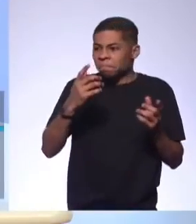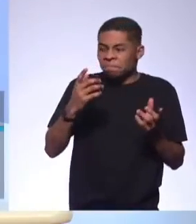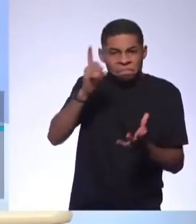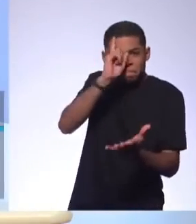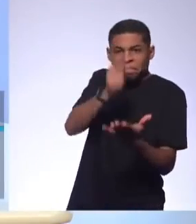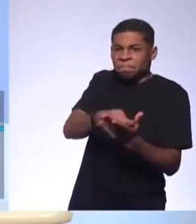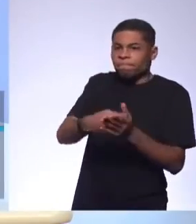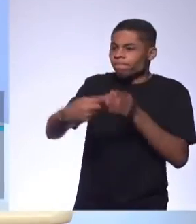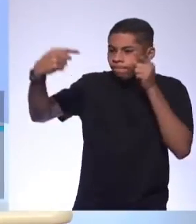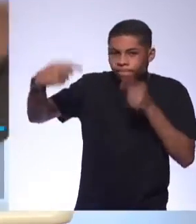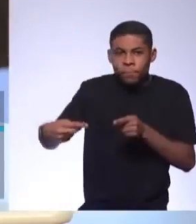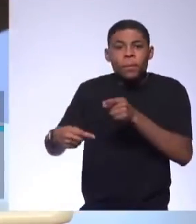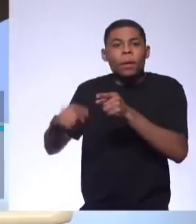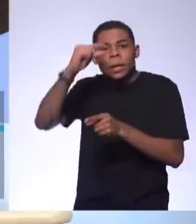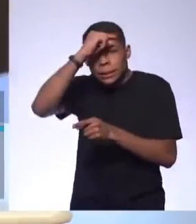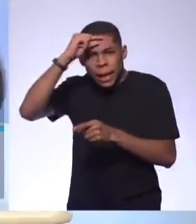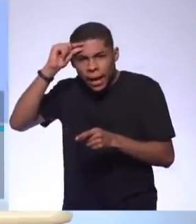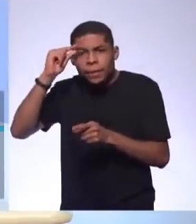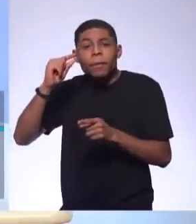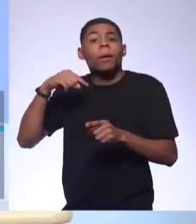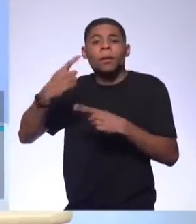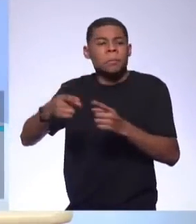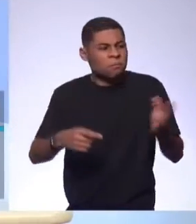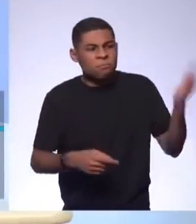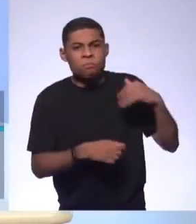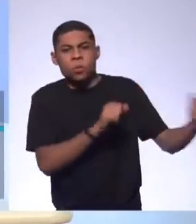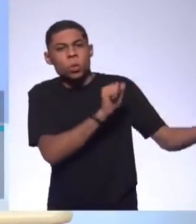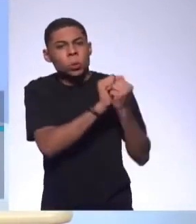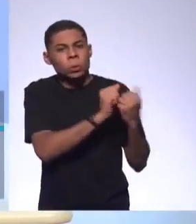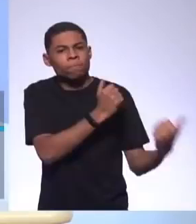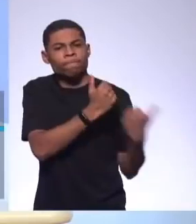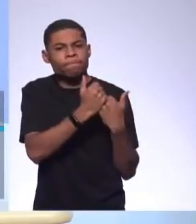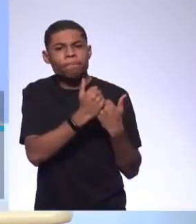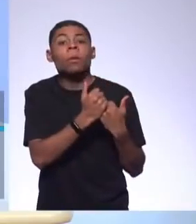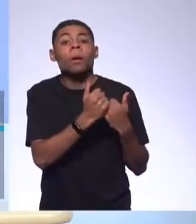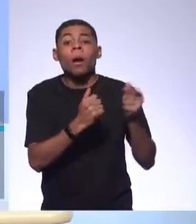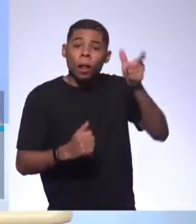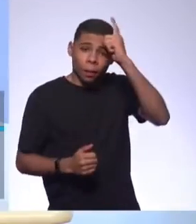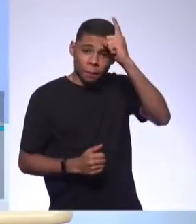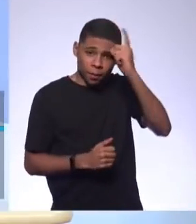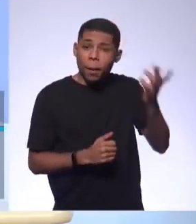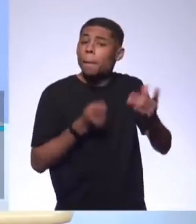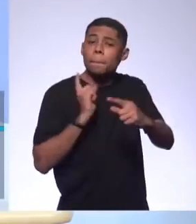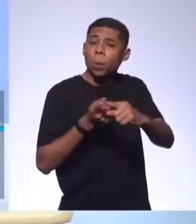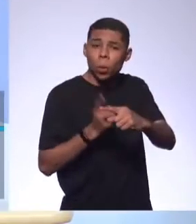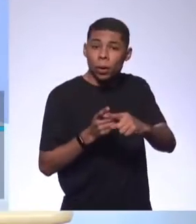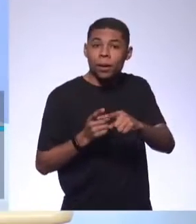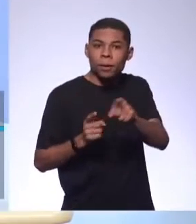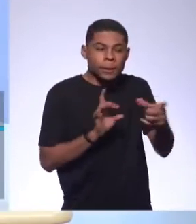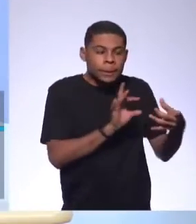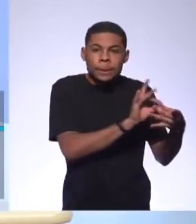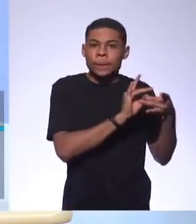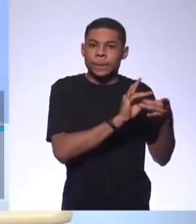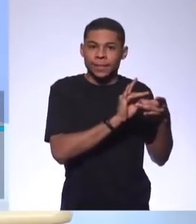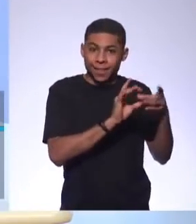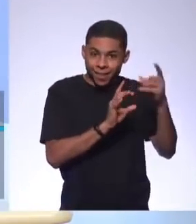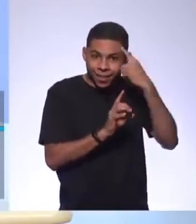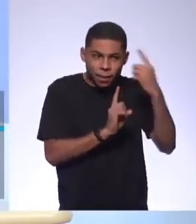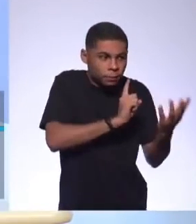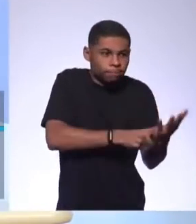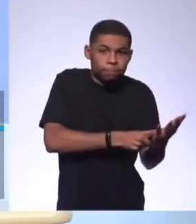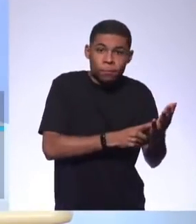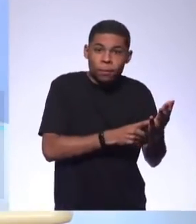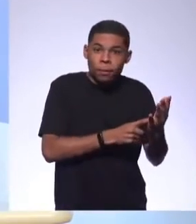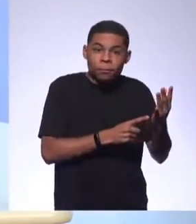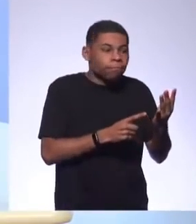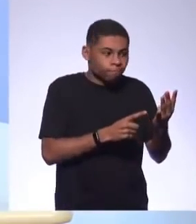à Sérvia e arrastou a Alemanha junto também para a guerra, porque eles estavam aí unidos e pactuados